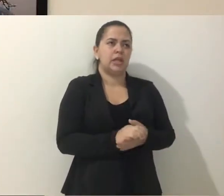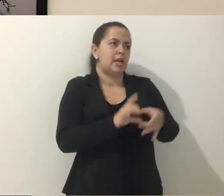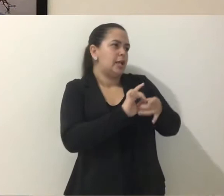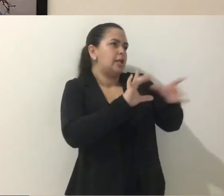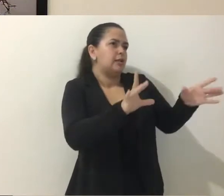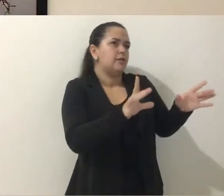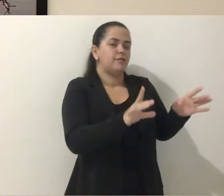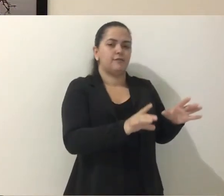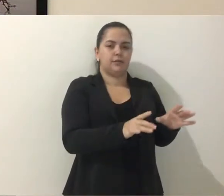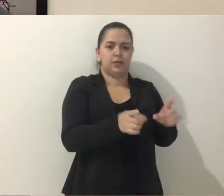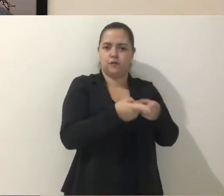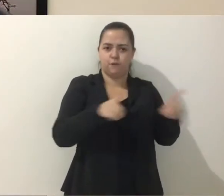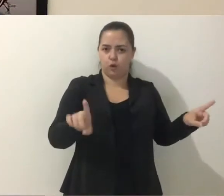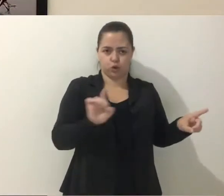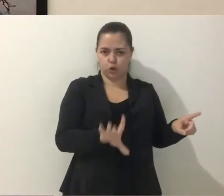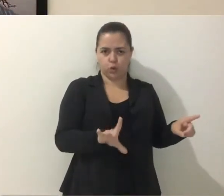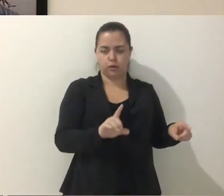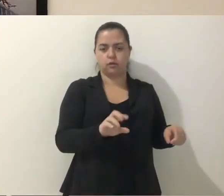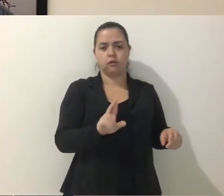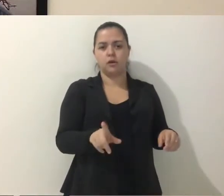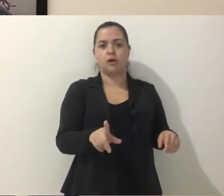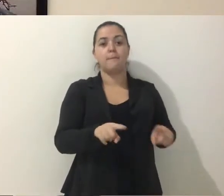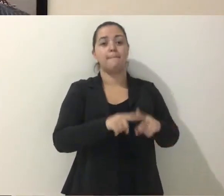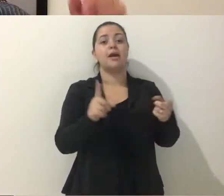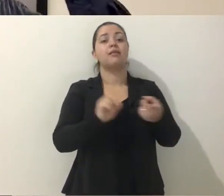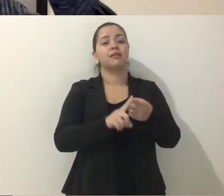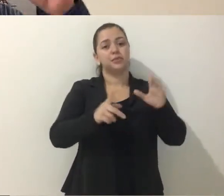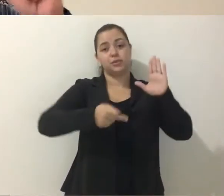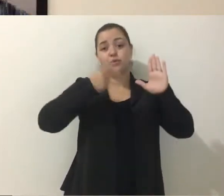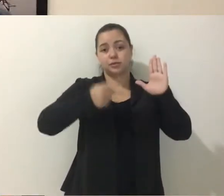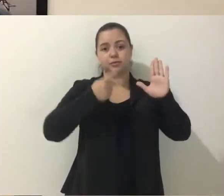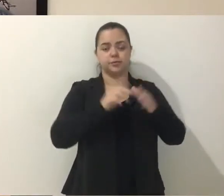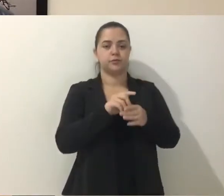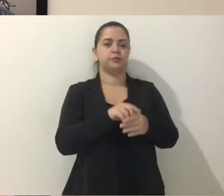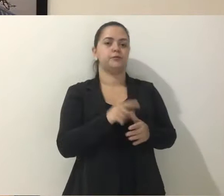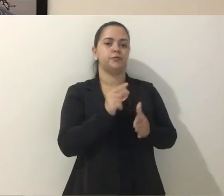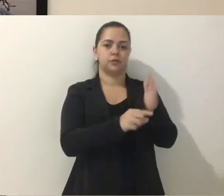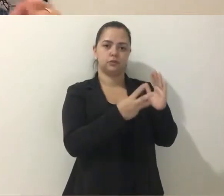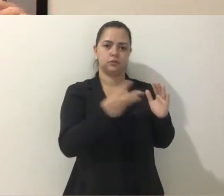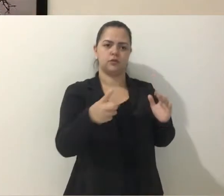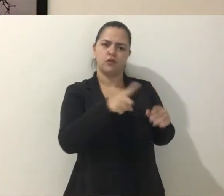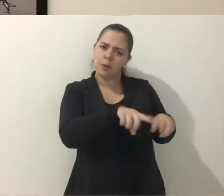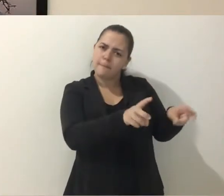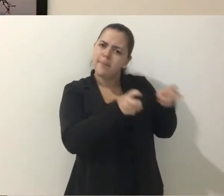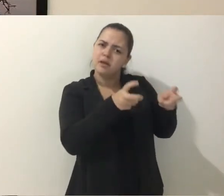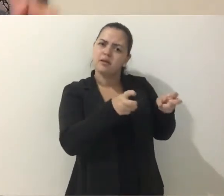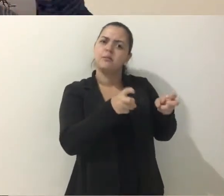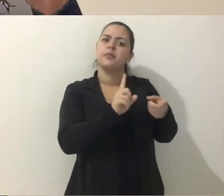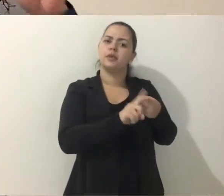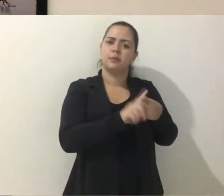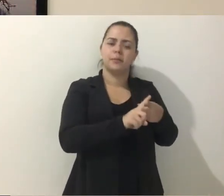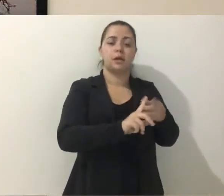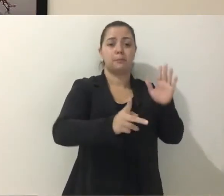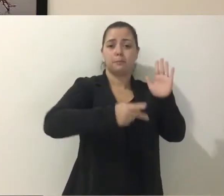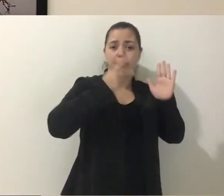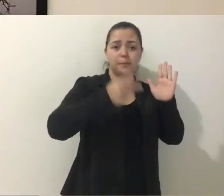juramento. Versículo 33, vocês também ouviram o que foi dito aos antigos, não faça juramento falso, mas